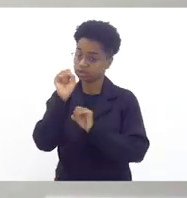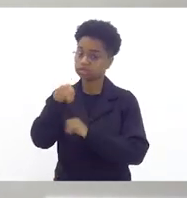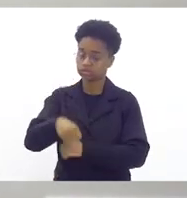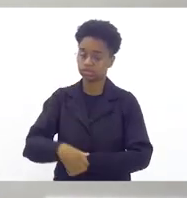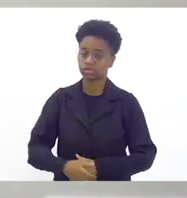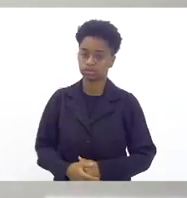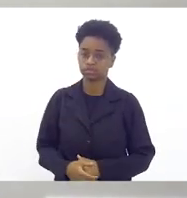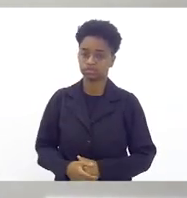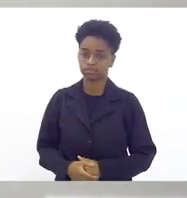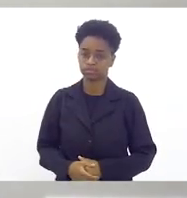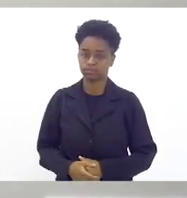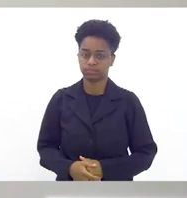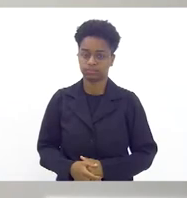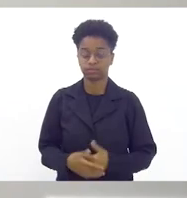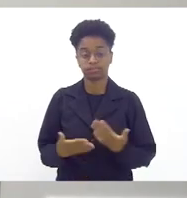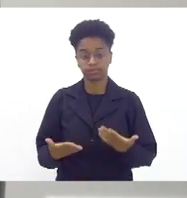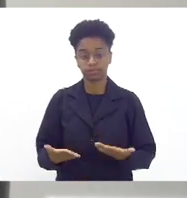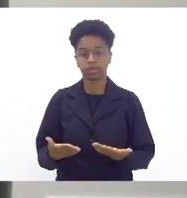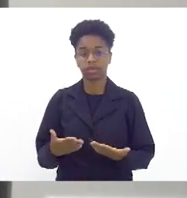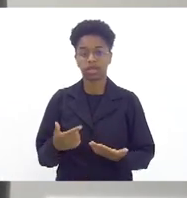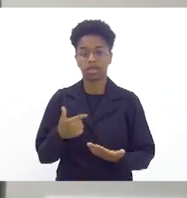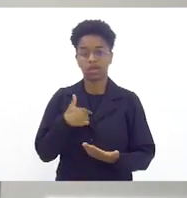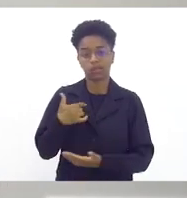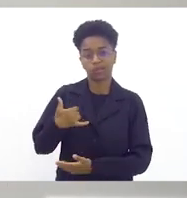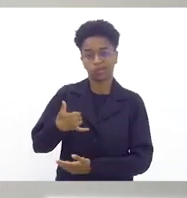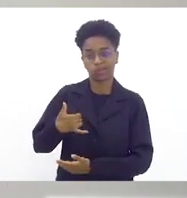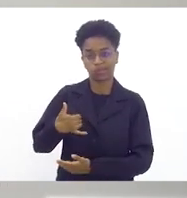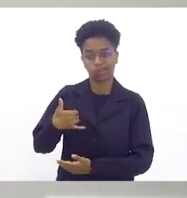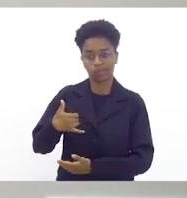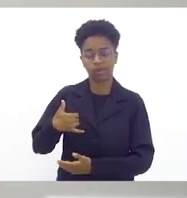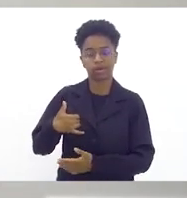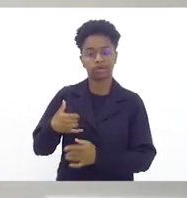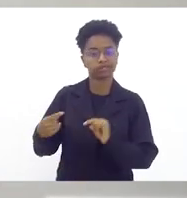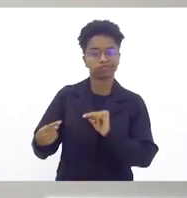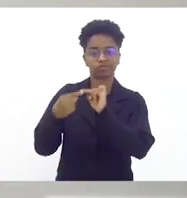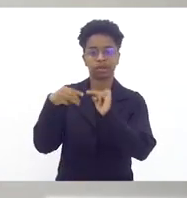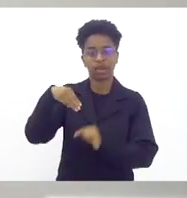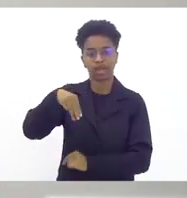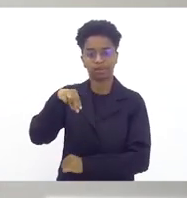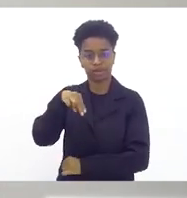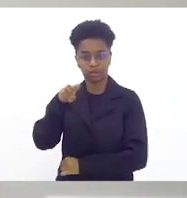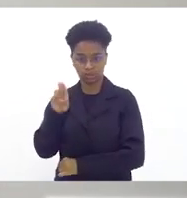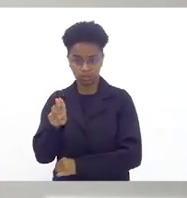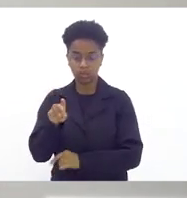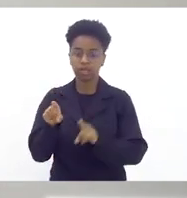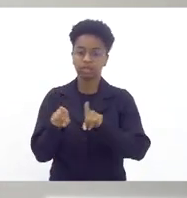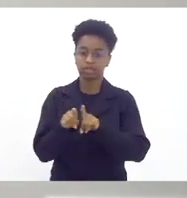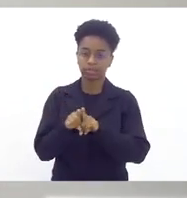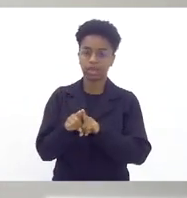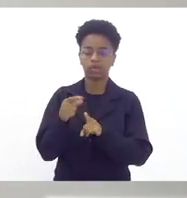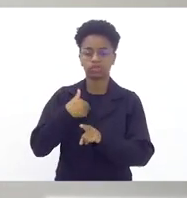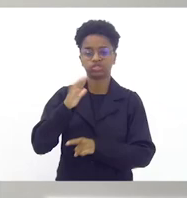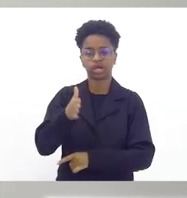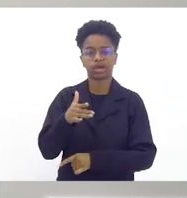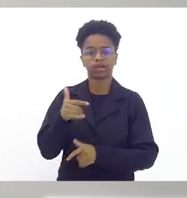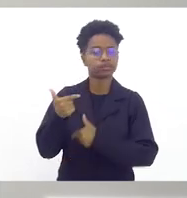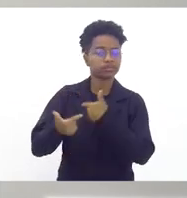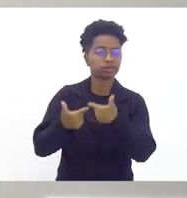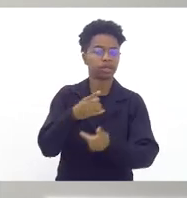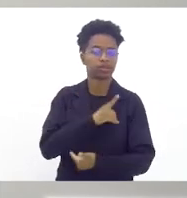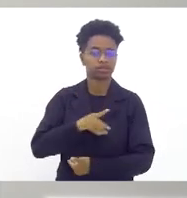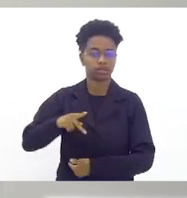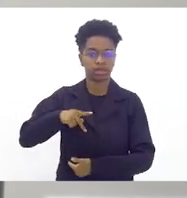sabe? Eu tenho a idade do MNU, não escondo, estou na defensoria há 13 anos, e,